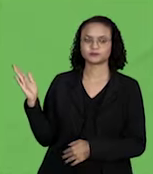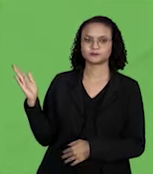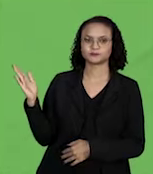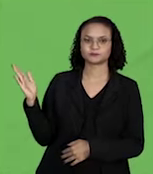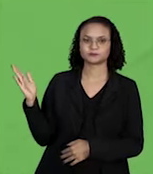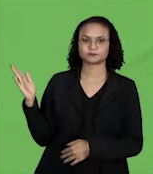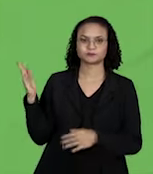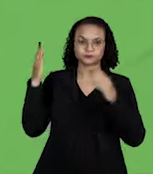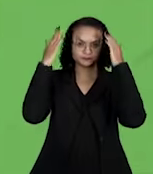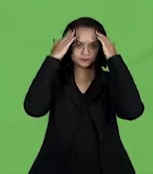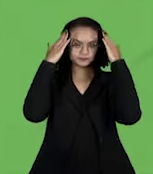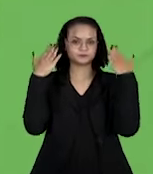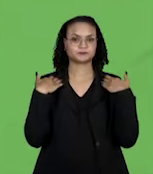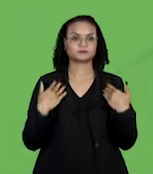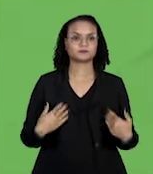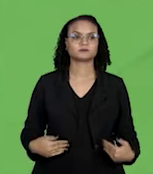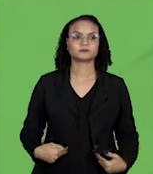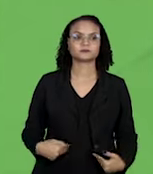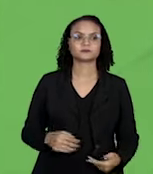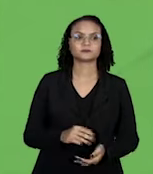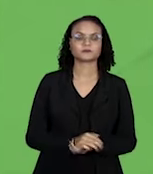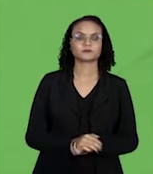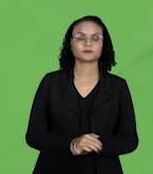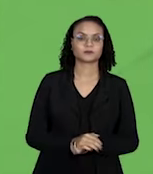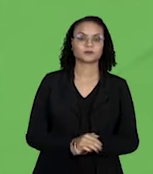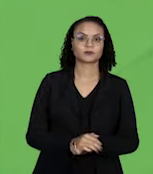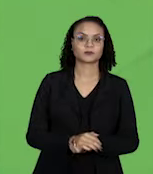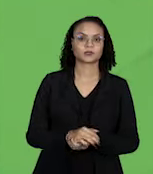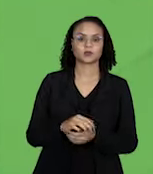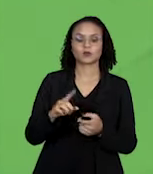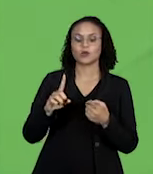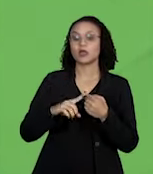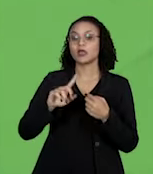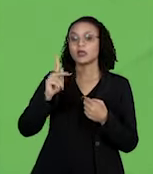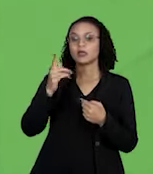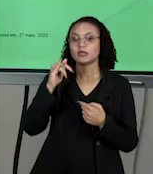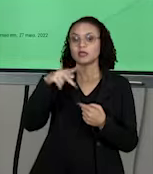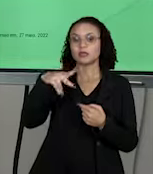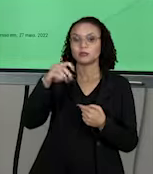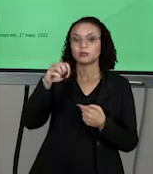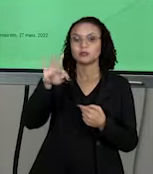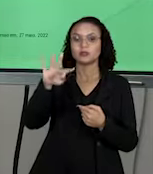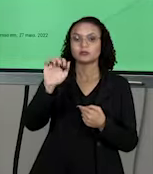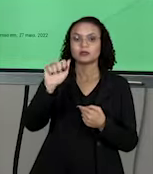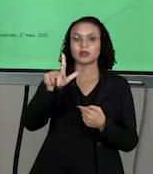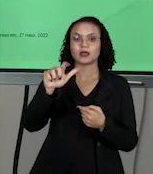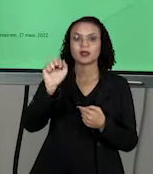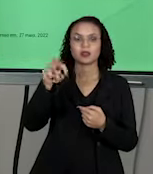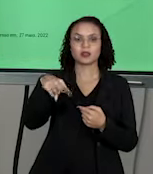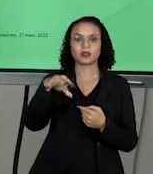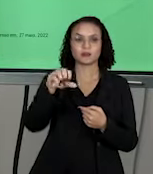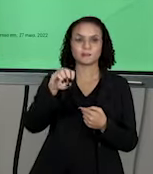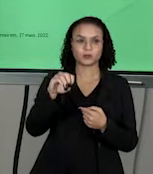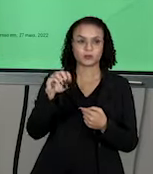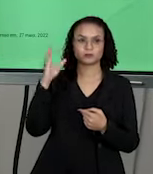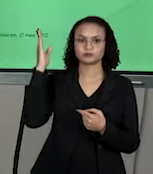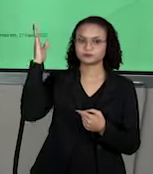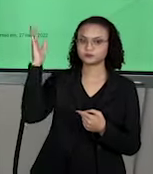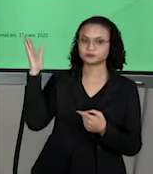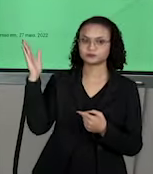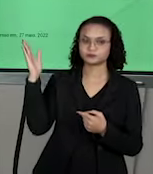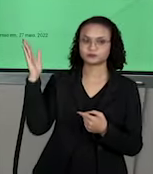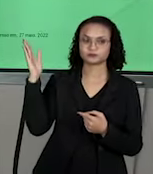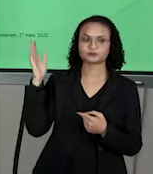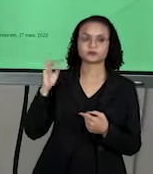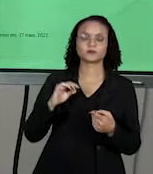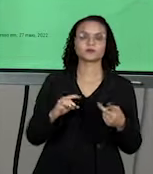região cranial, nós vamos ter o hipotálamo, que é uma glândula situada na região central, a